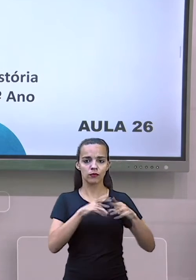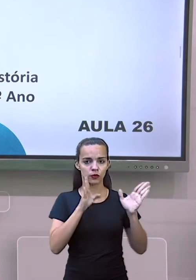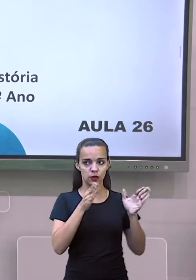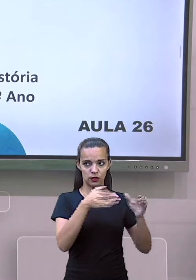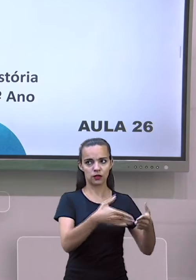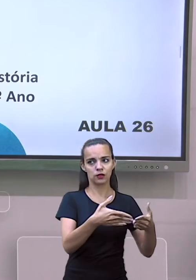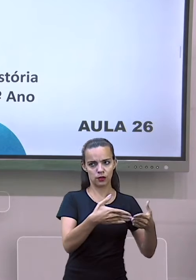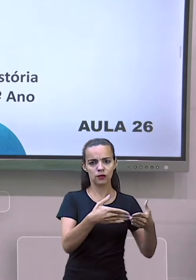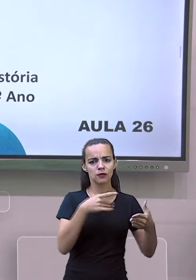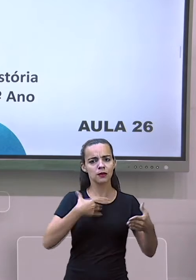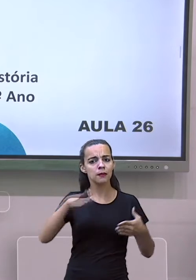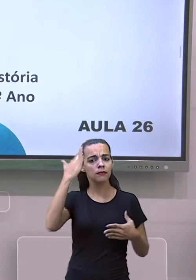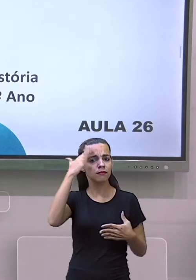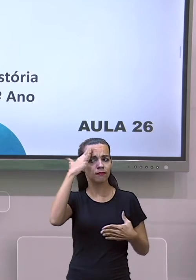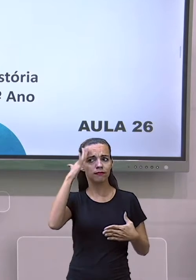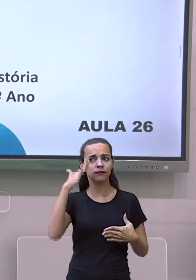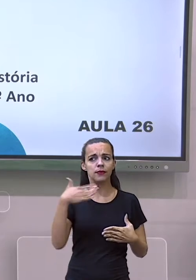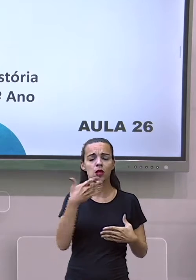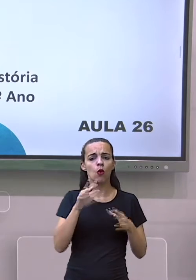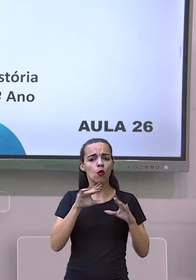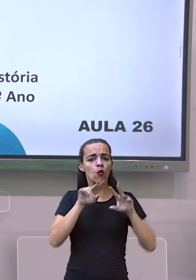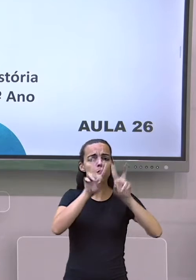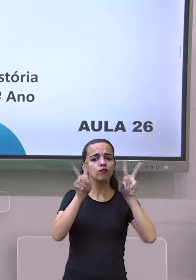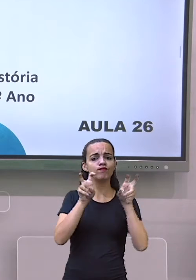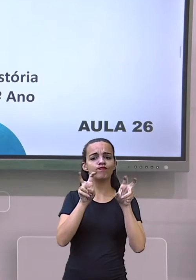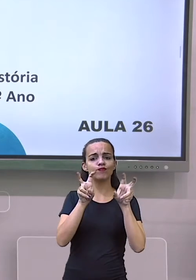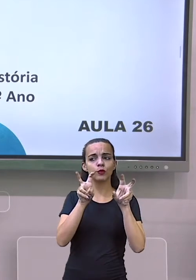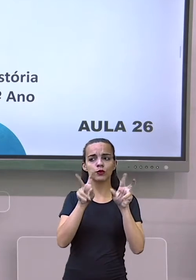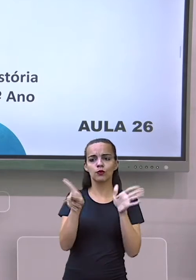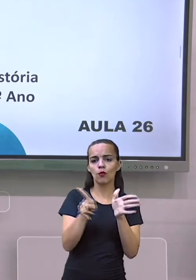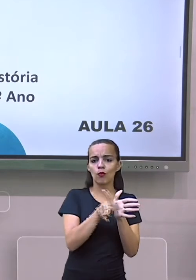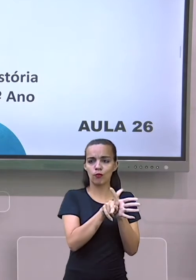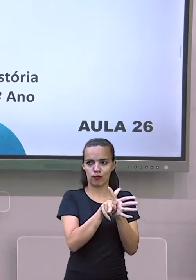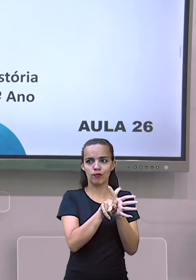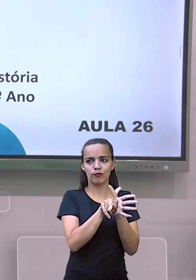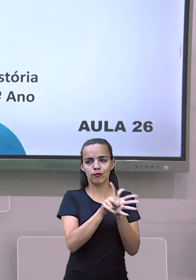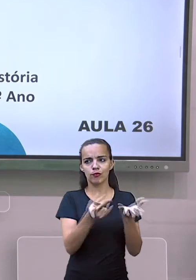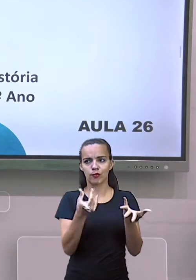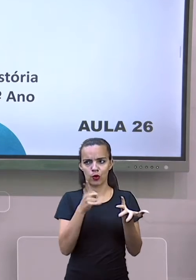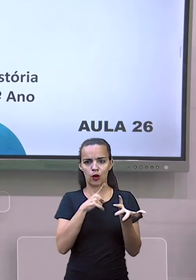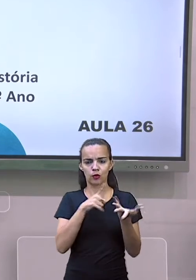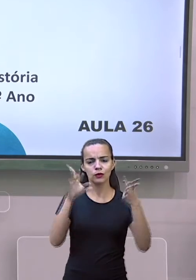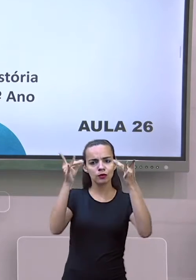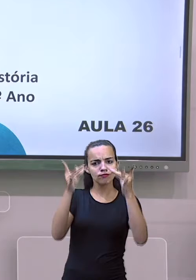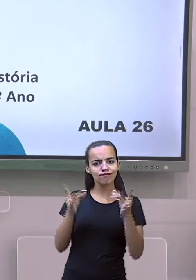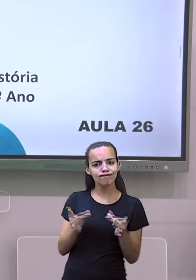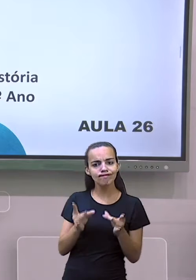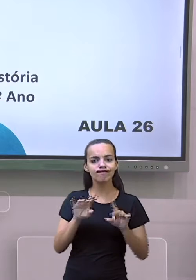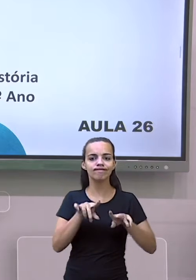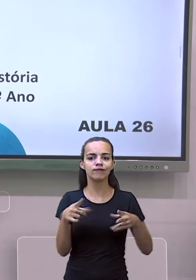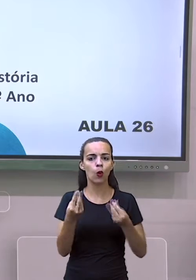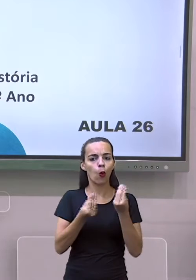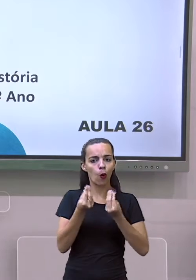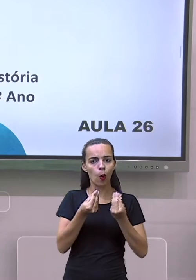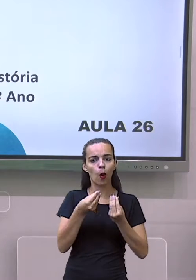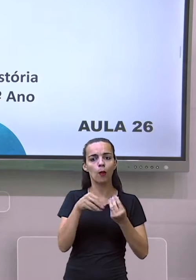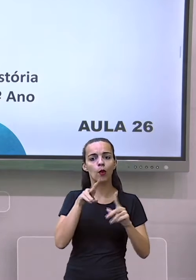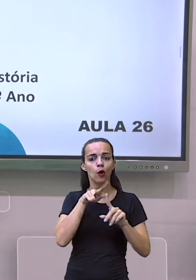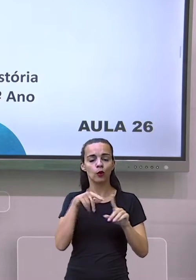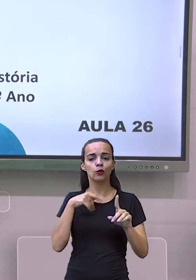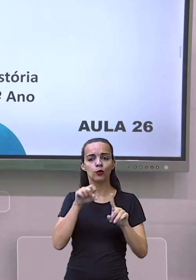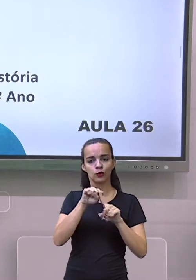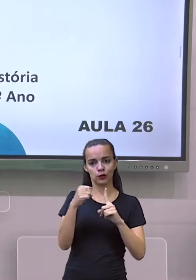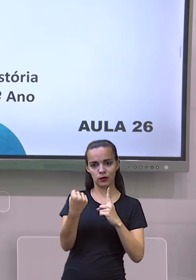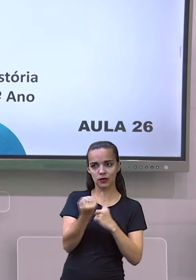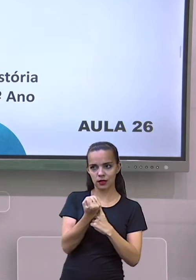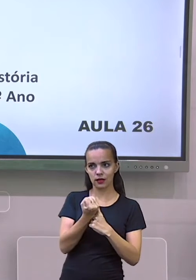para entendermos a fundo o que de fato é o socialismo. Como comecei